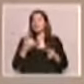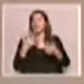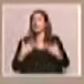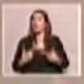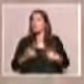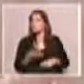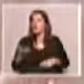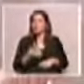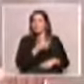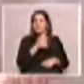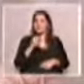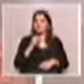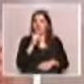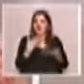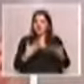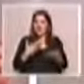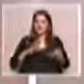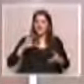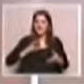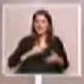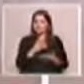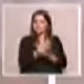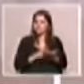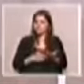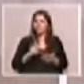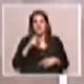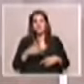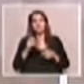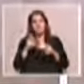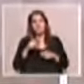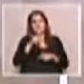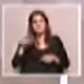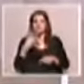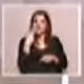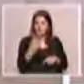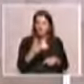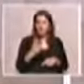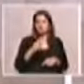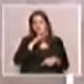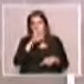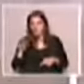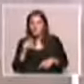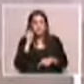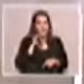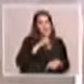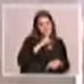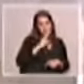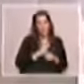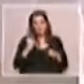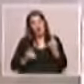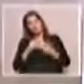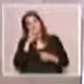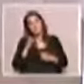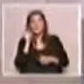explicar. 500 gramas, sacas de aquilo que eu não sabia. Uhum. Para três pessoas, que é uma família que será um pai ou uma mãe, porque há famílias, sim,